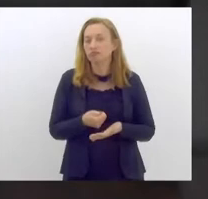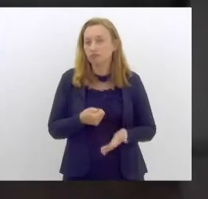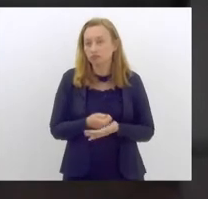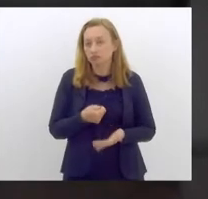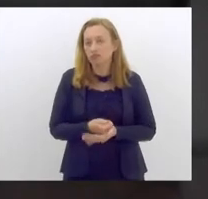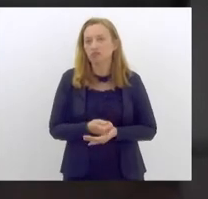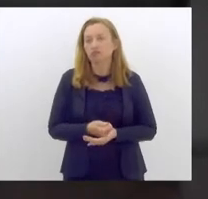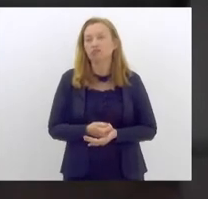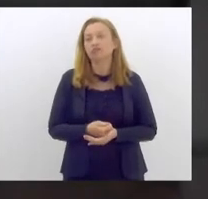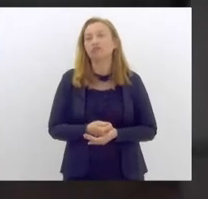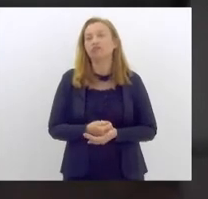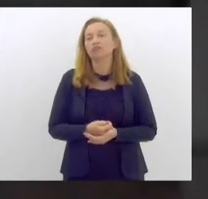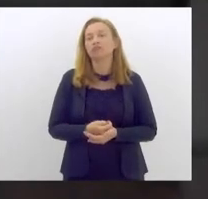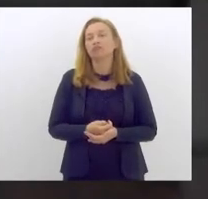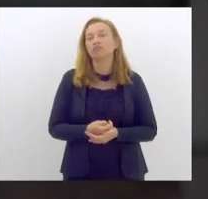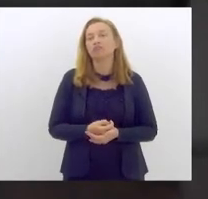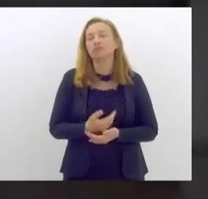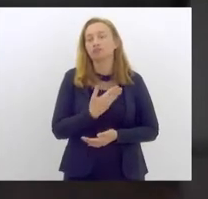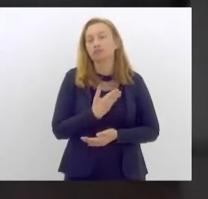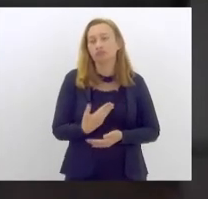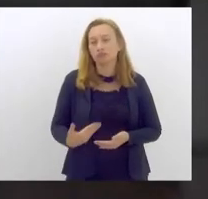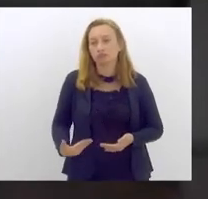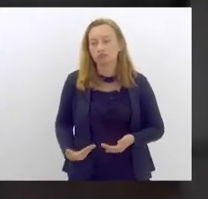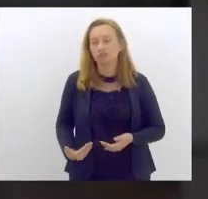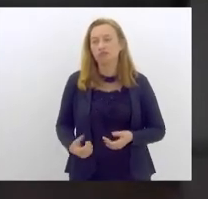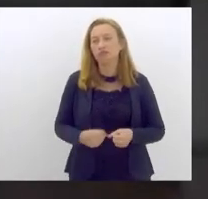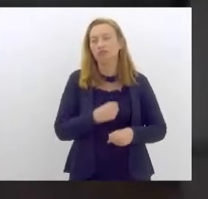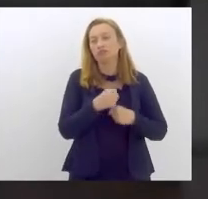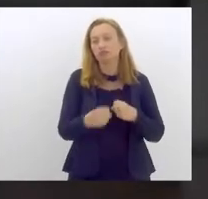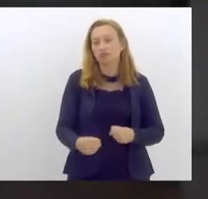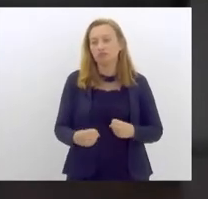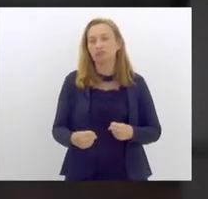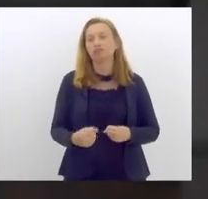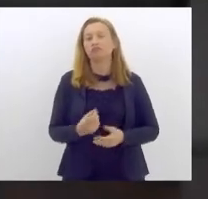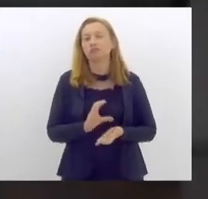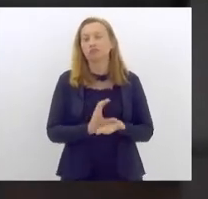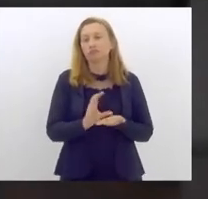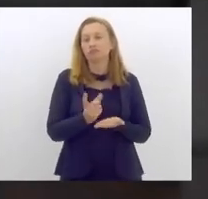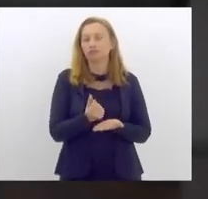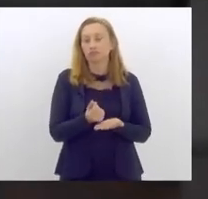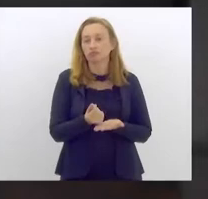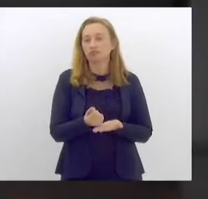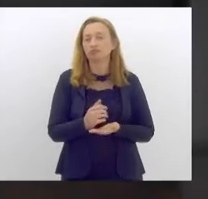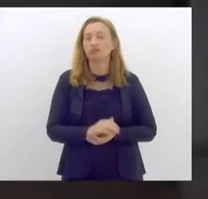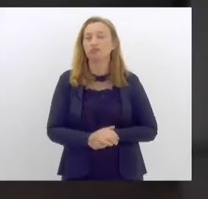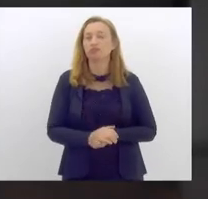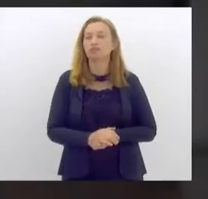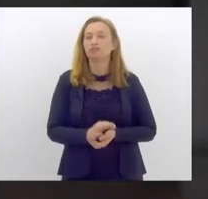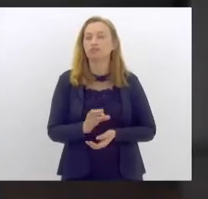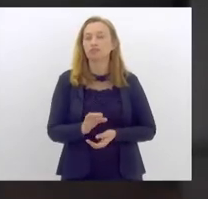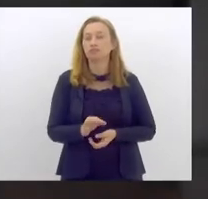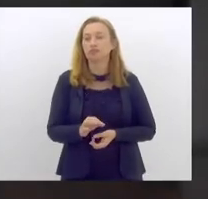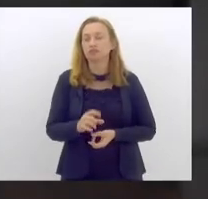que o poder público bote o orçamento tenha dinheiro e Garanta o atendimento das mulheres